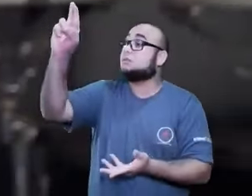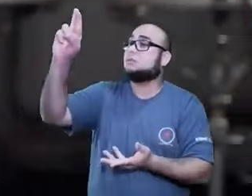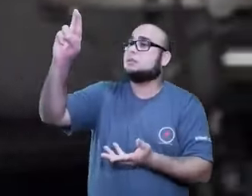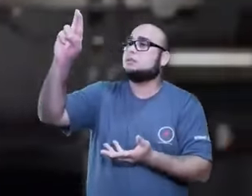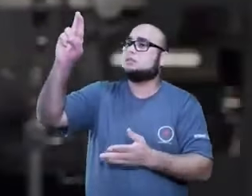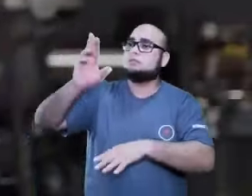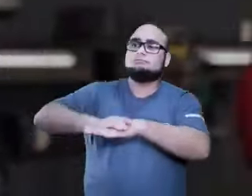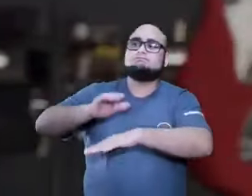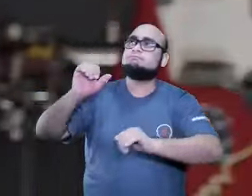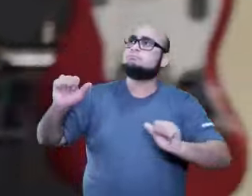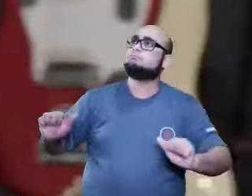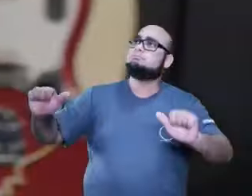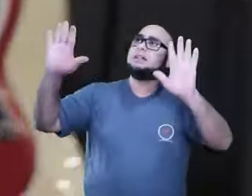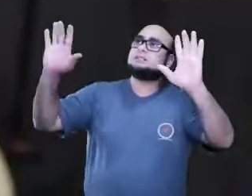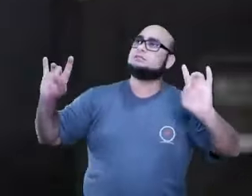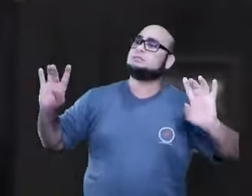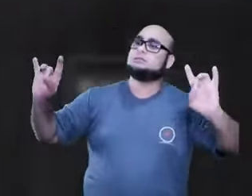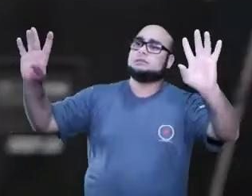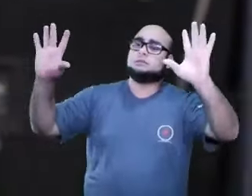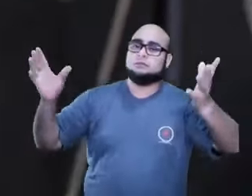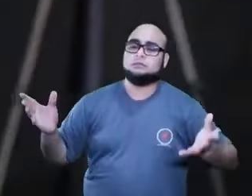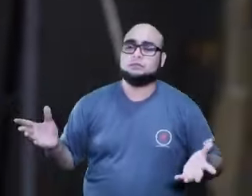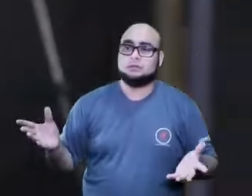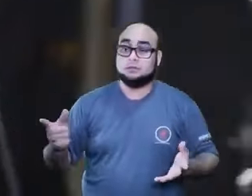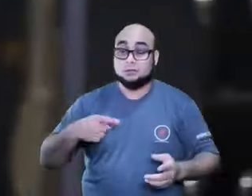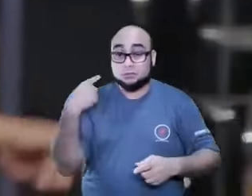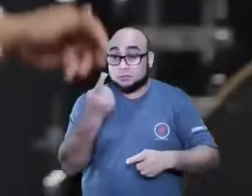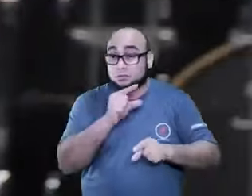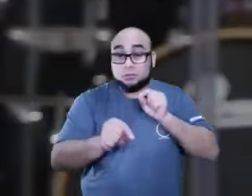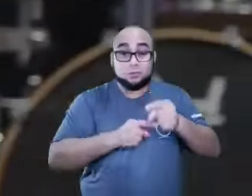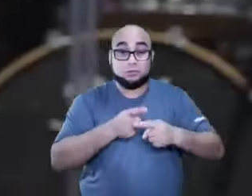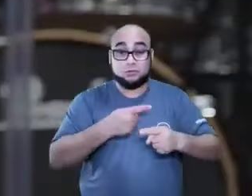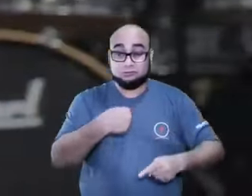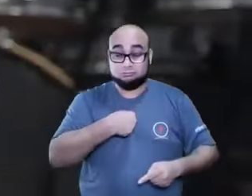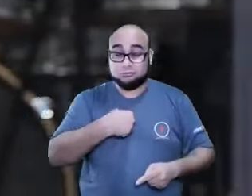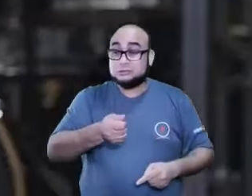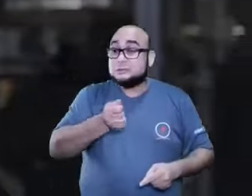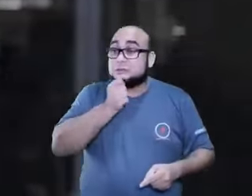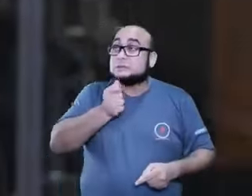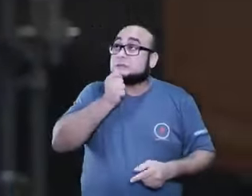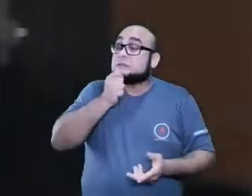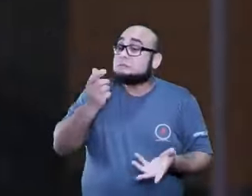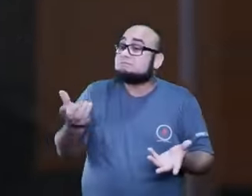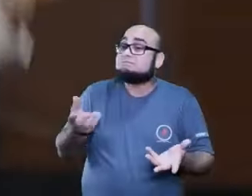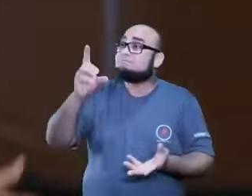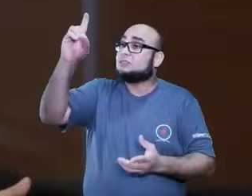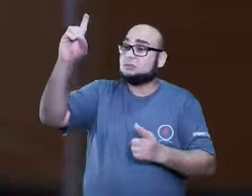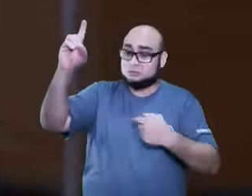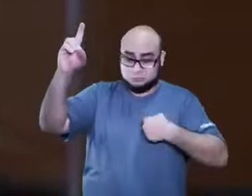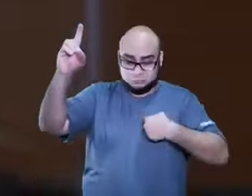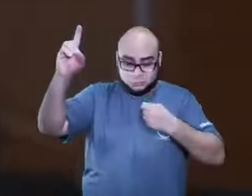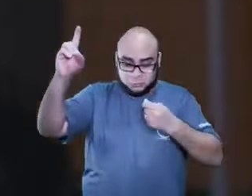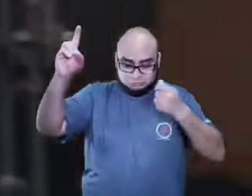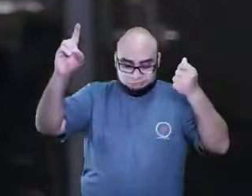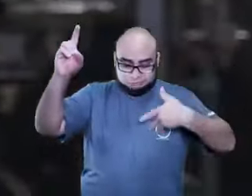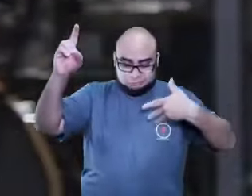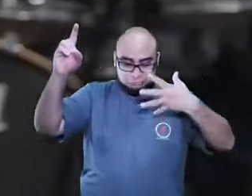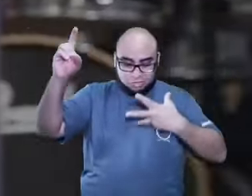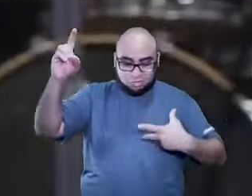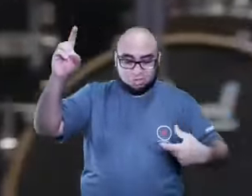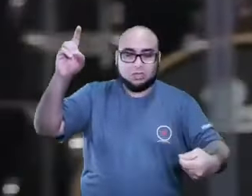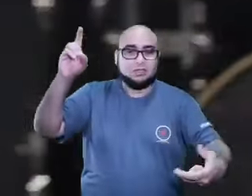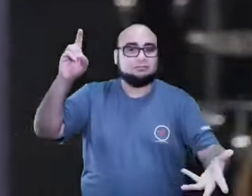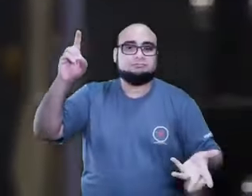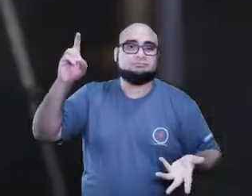possuo. Porque sem Ti, ó Deus, eu não sou nada.